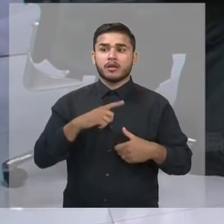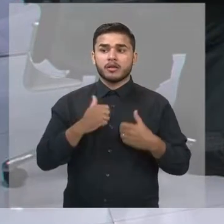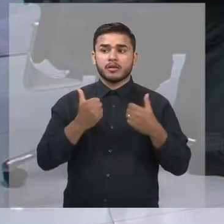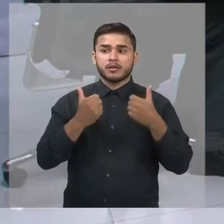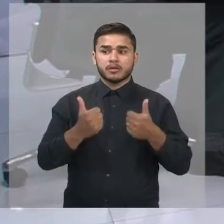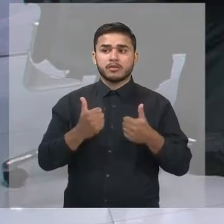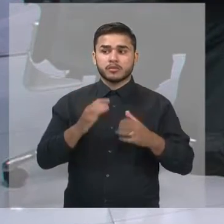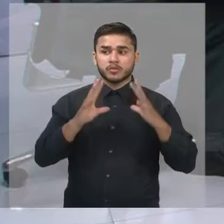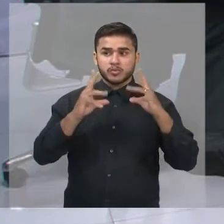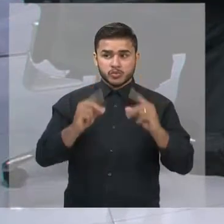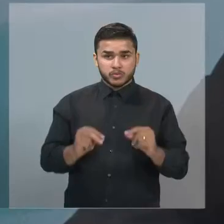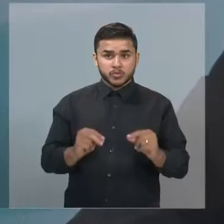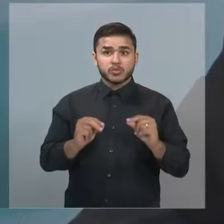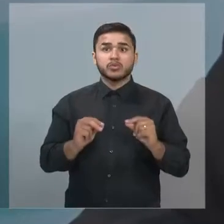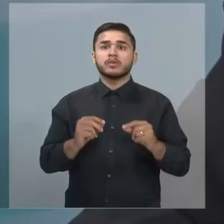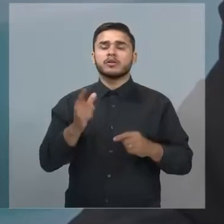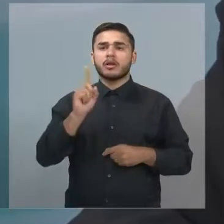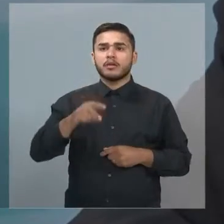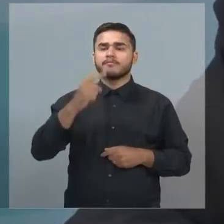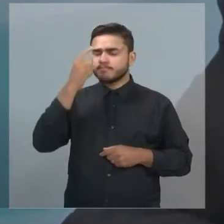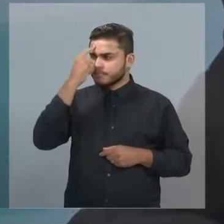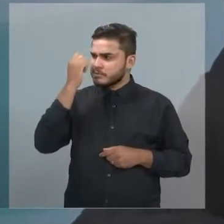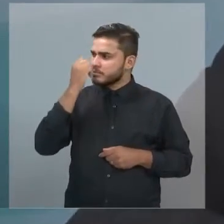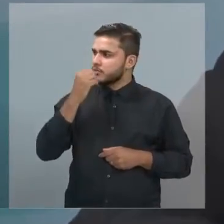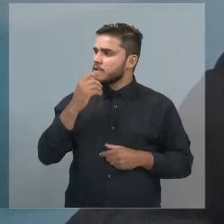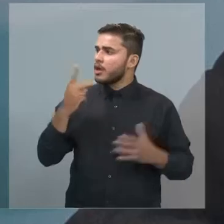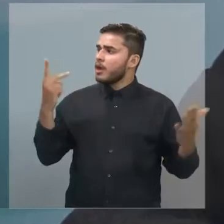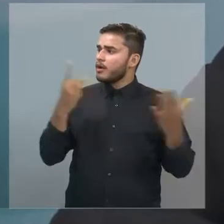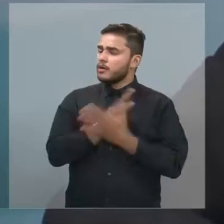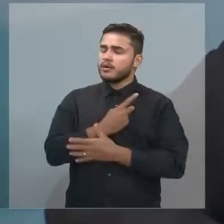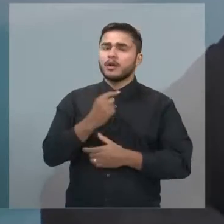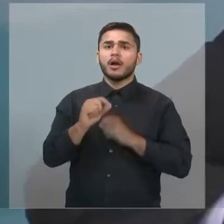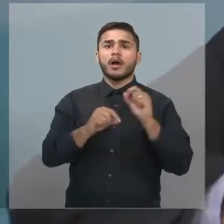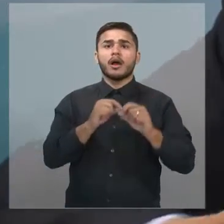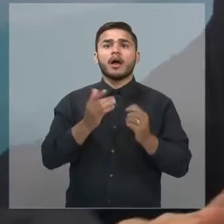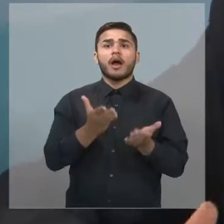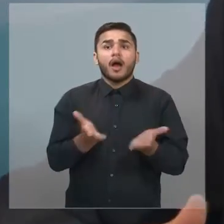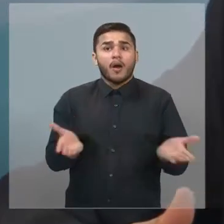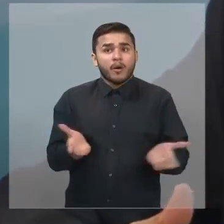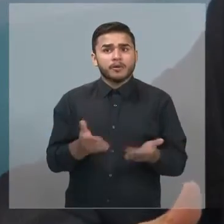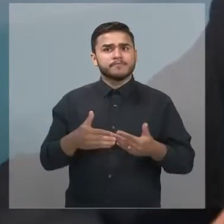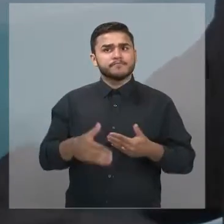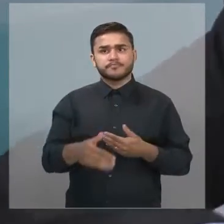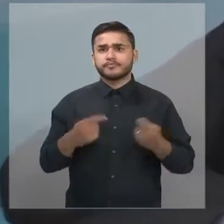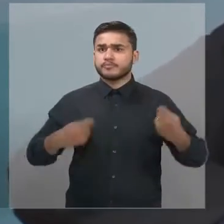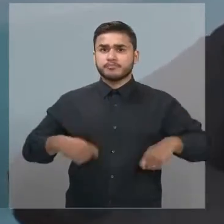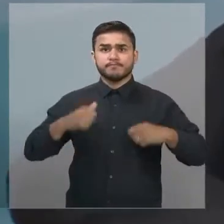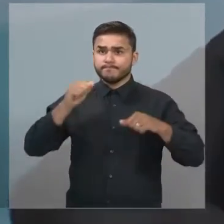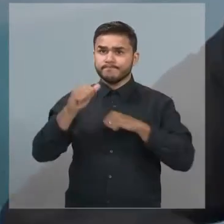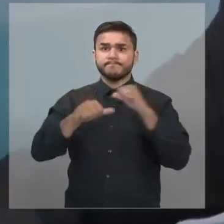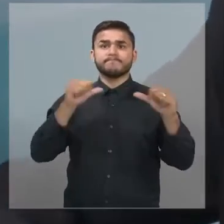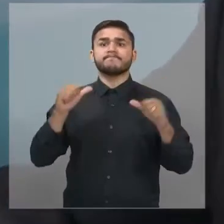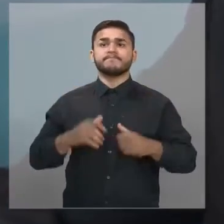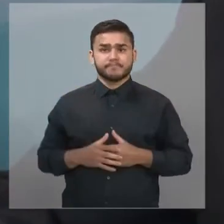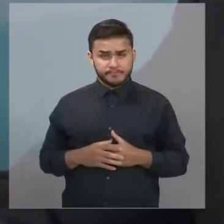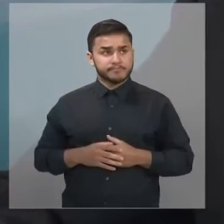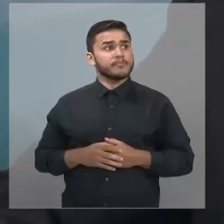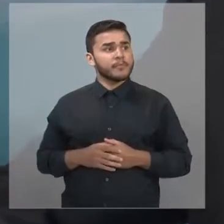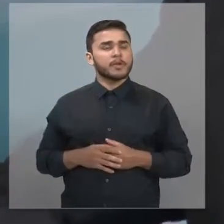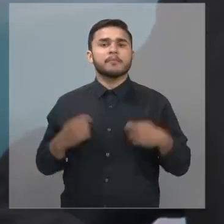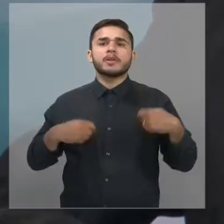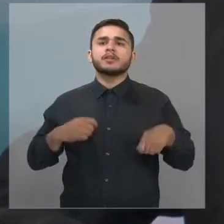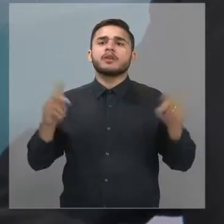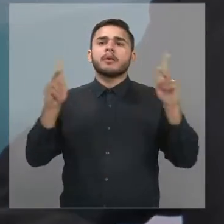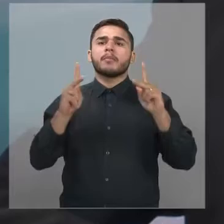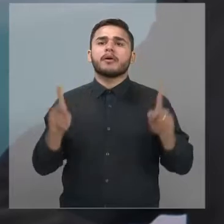aquele atrito, aquele estresse. Eu acho, Arnaldo, nesse momento nós temos que tirar o estresse da sociedade brasileira para